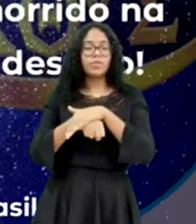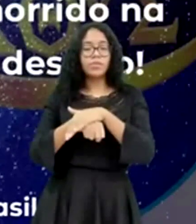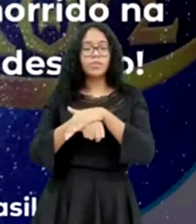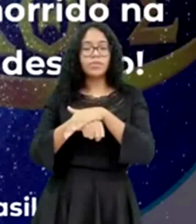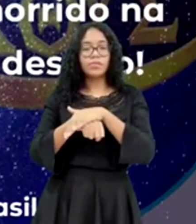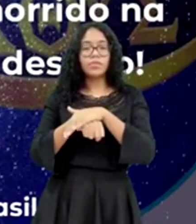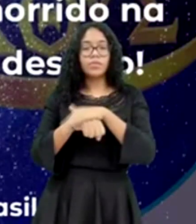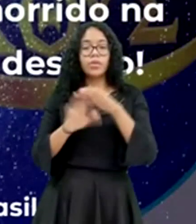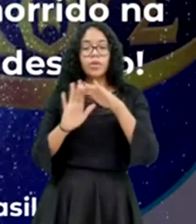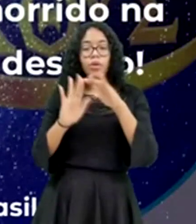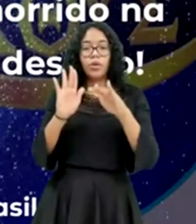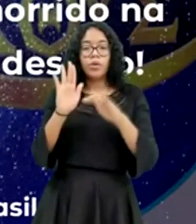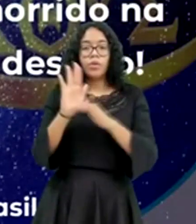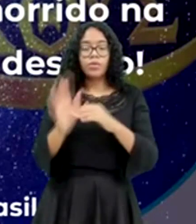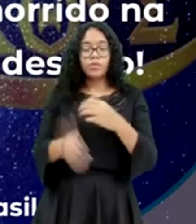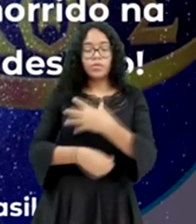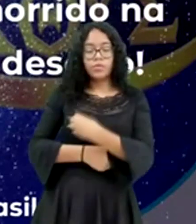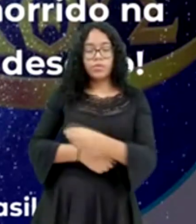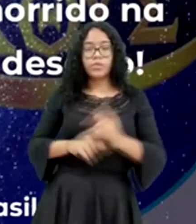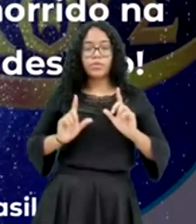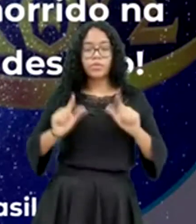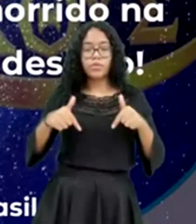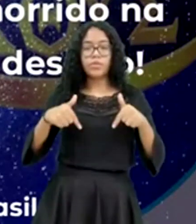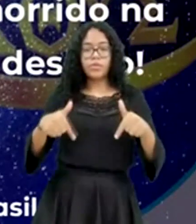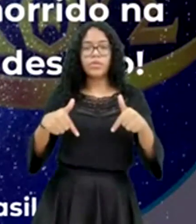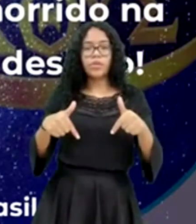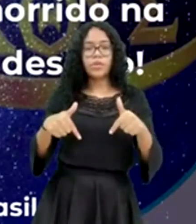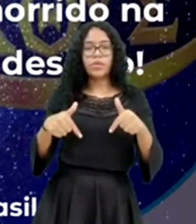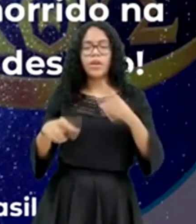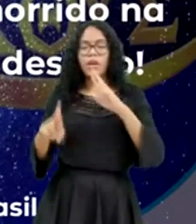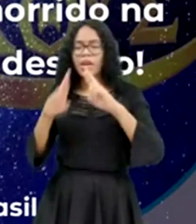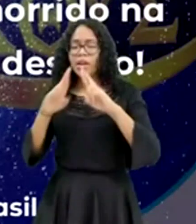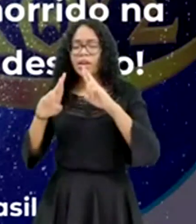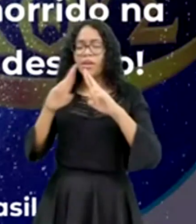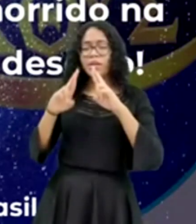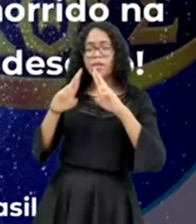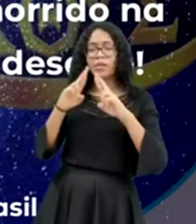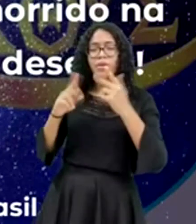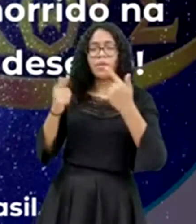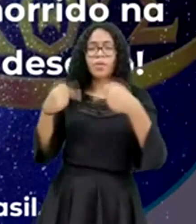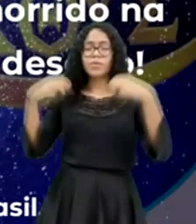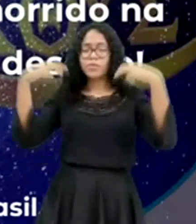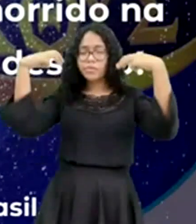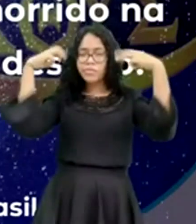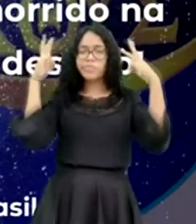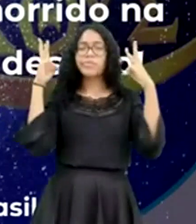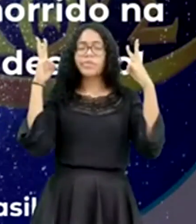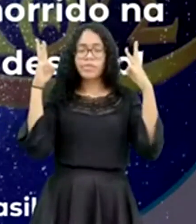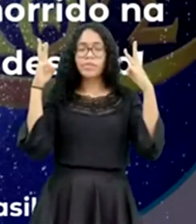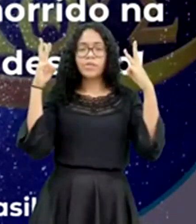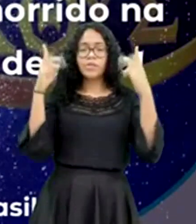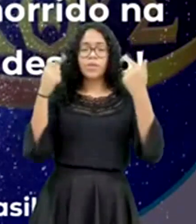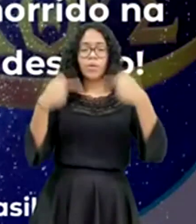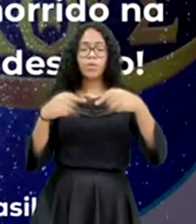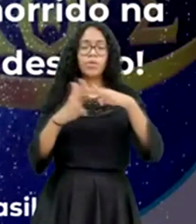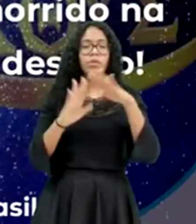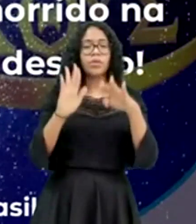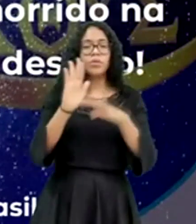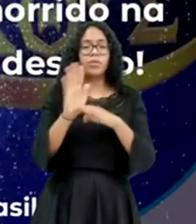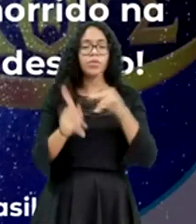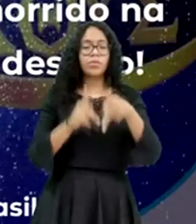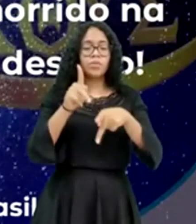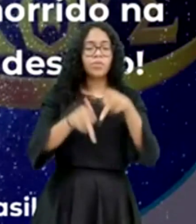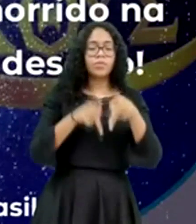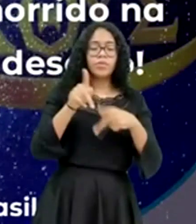Todos os filhos de Israel murmuraram contra Moisés e contra Arão, e contra toda a congregação lhes